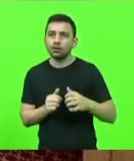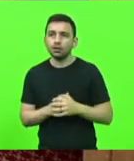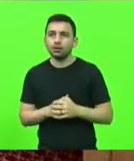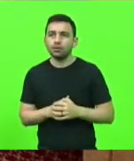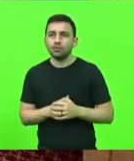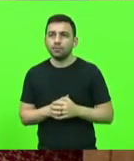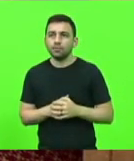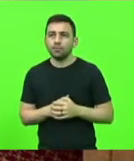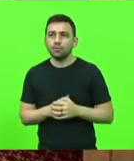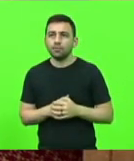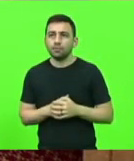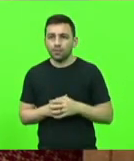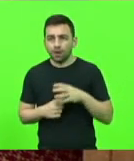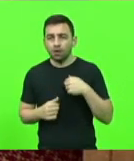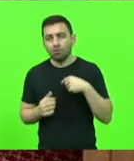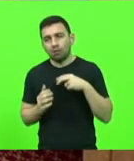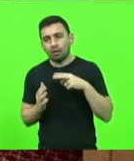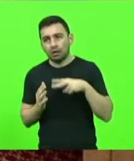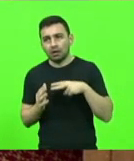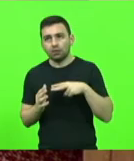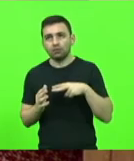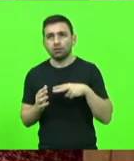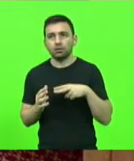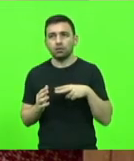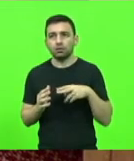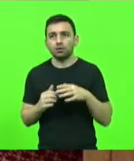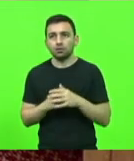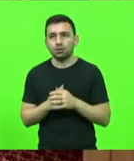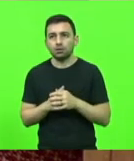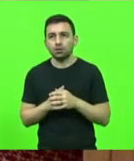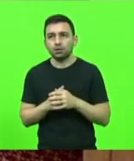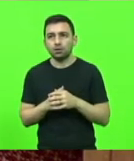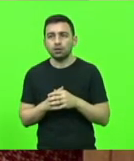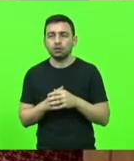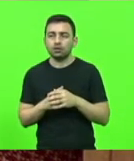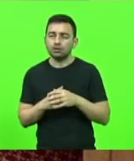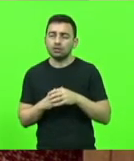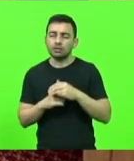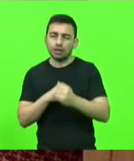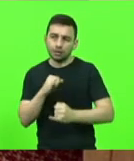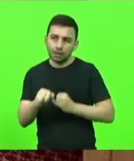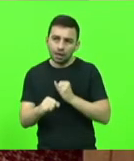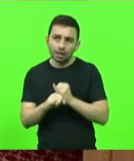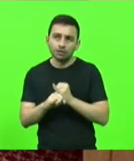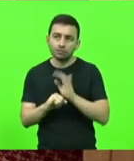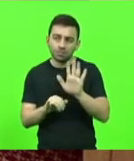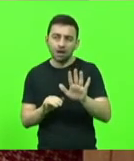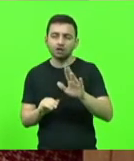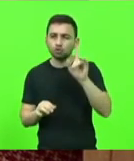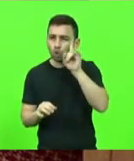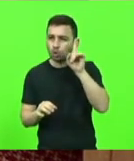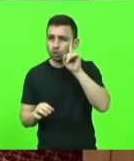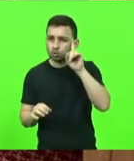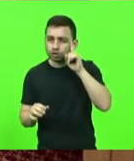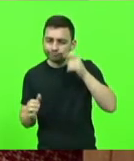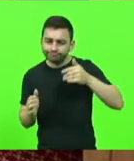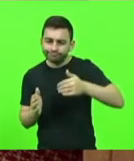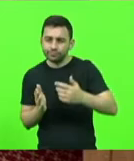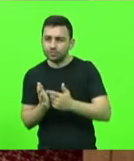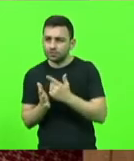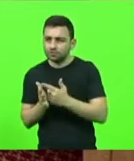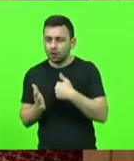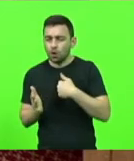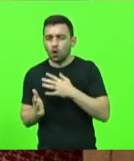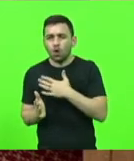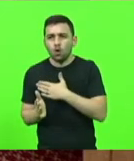posso até ler em alguma coisa na internet mas o livro no dia a dia o que mais me pega